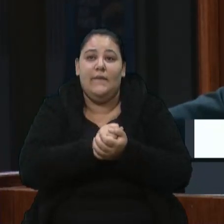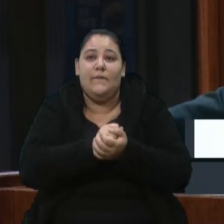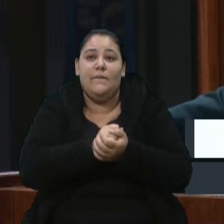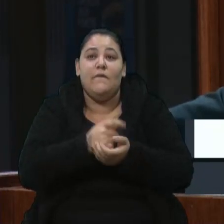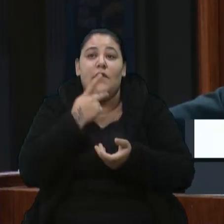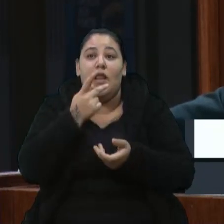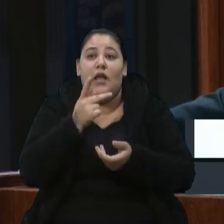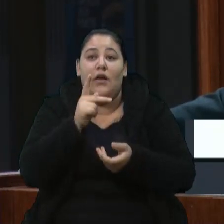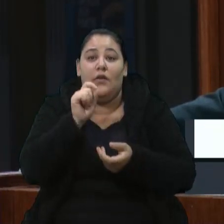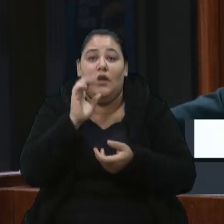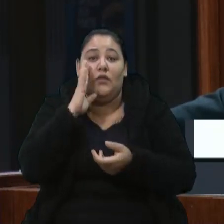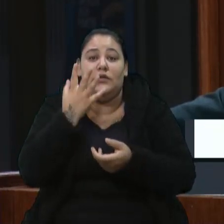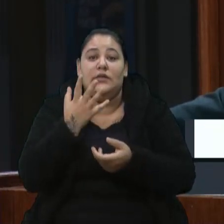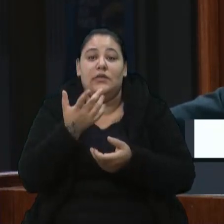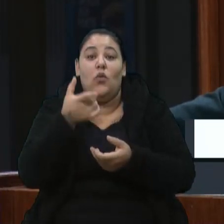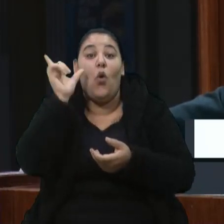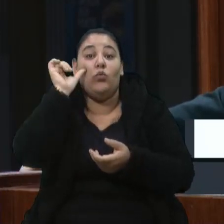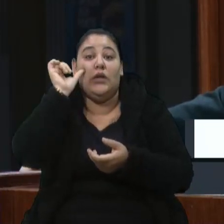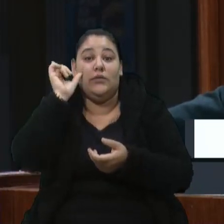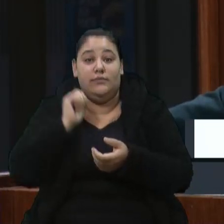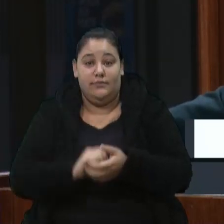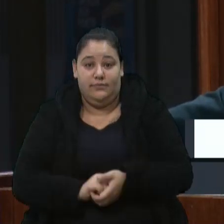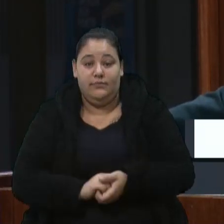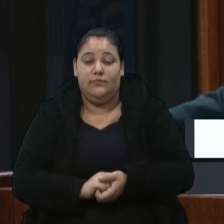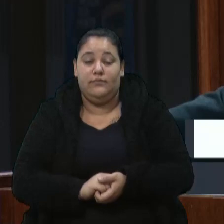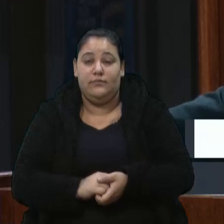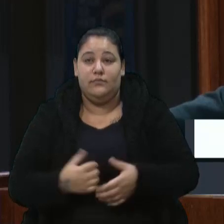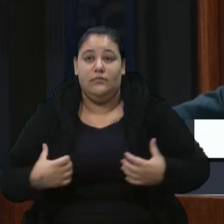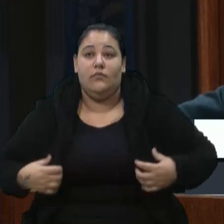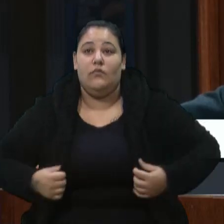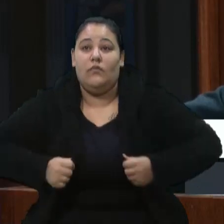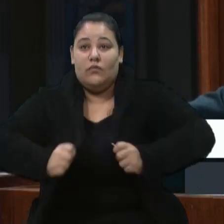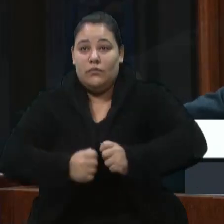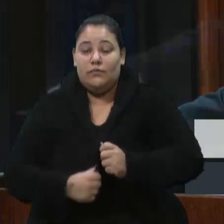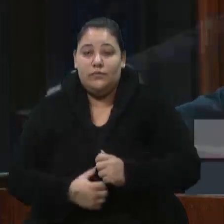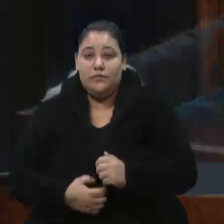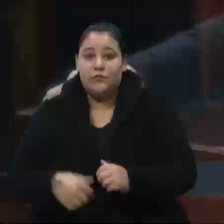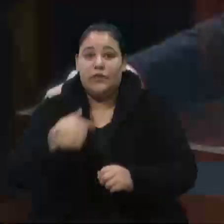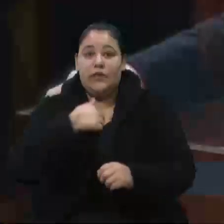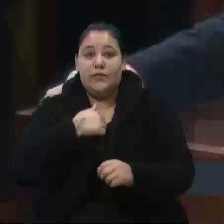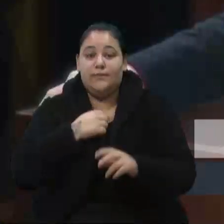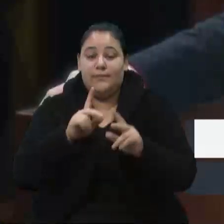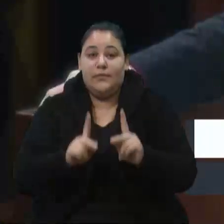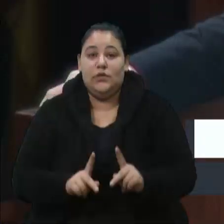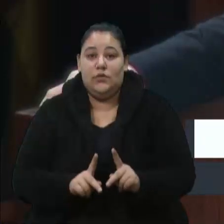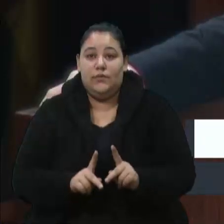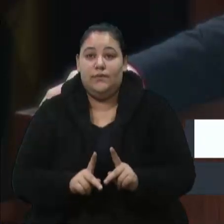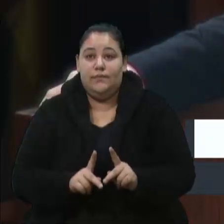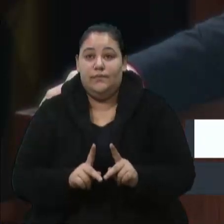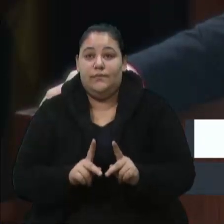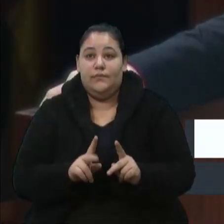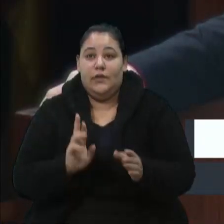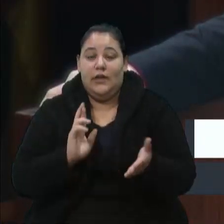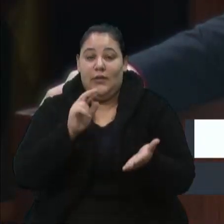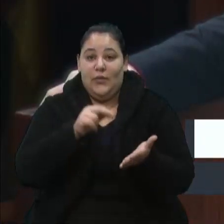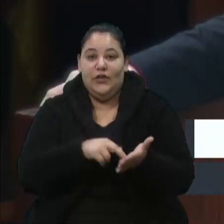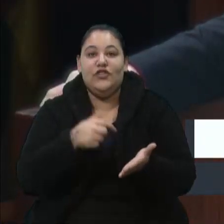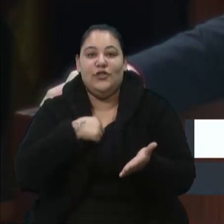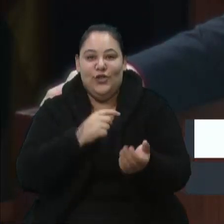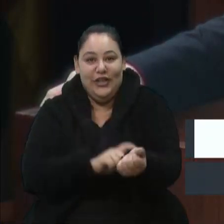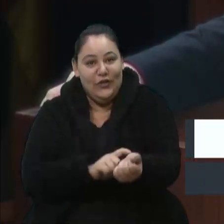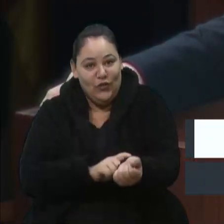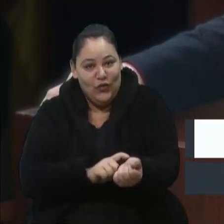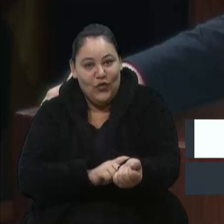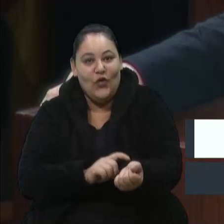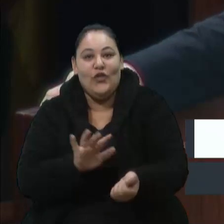do que aconteceu ontem. Eu sou uma pessoa que realmente eu sou esquentado muitas